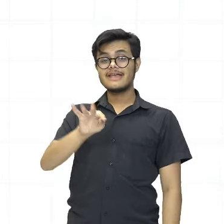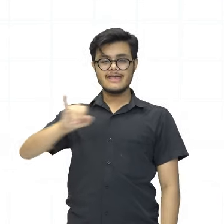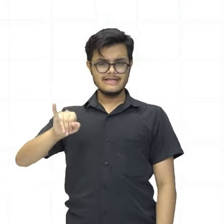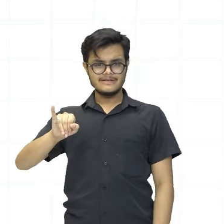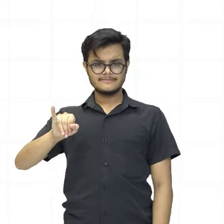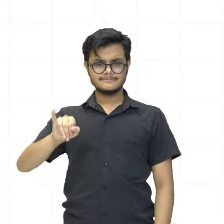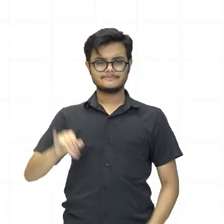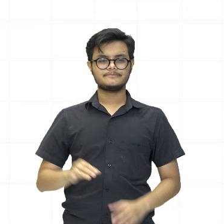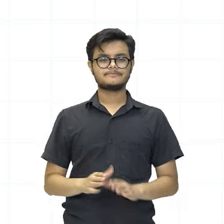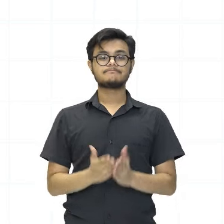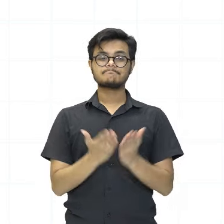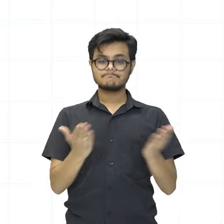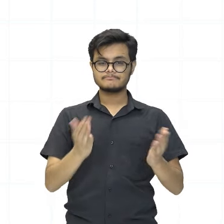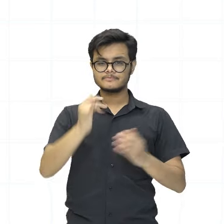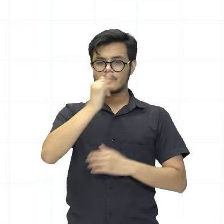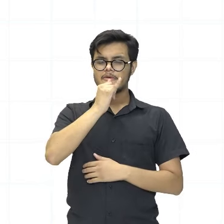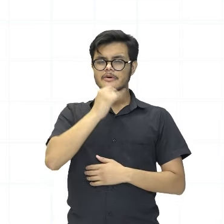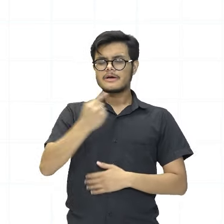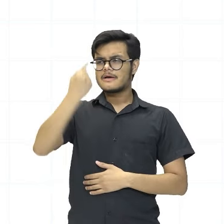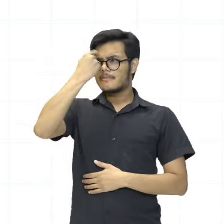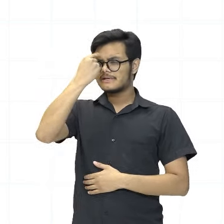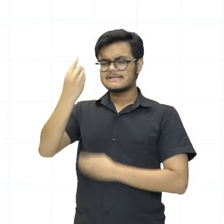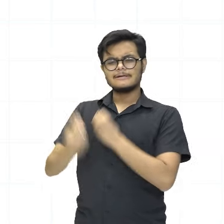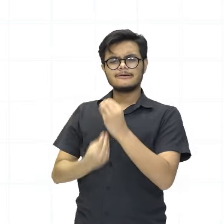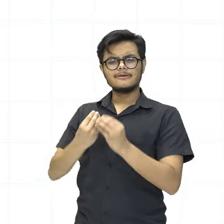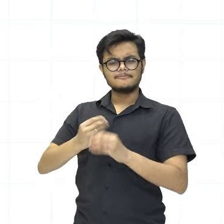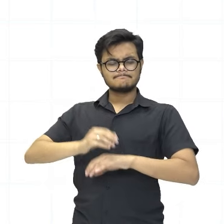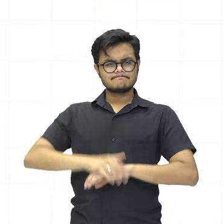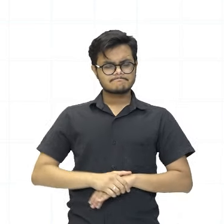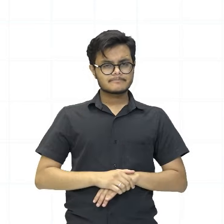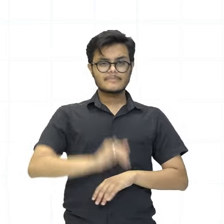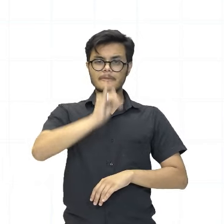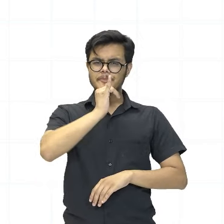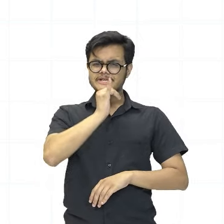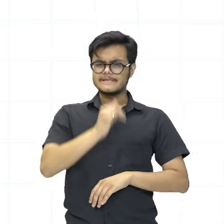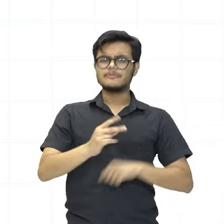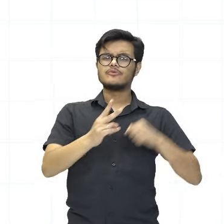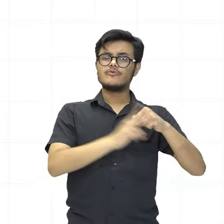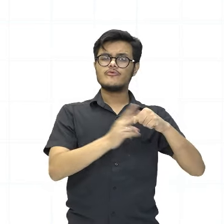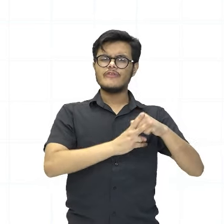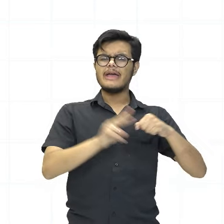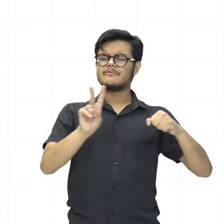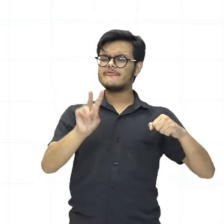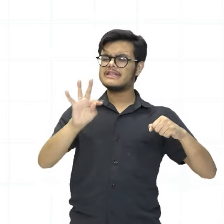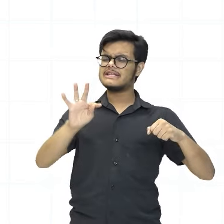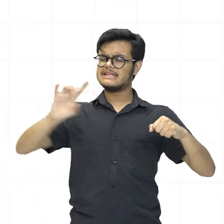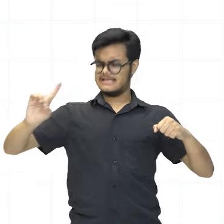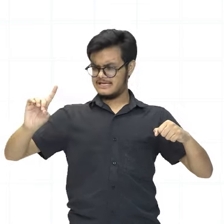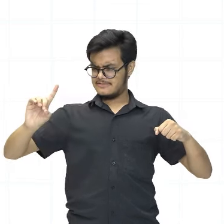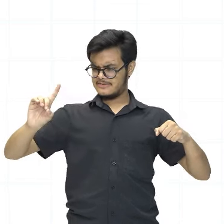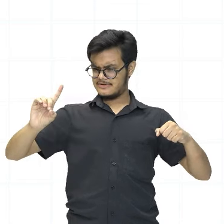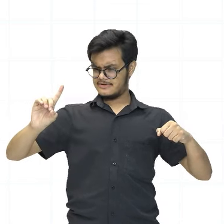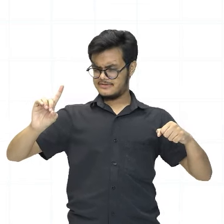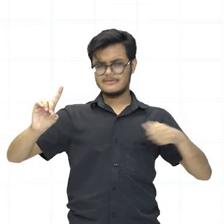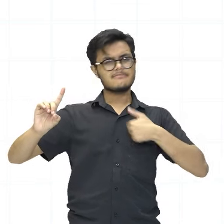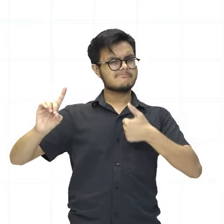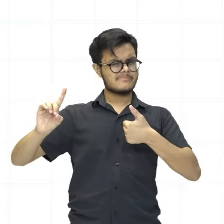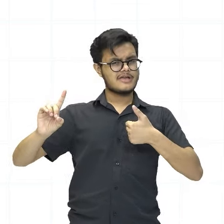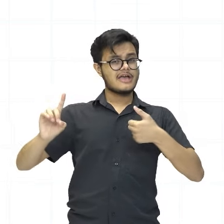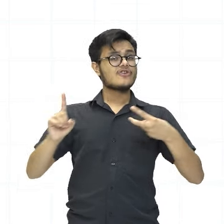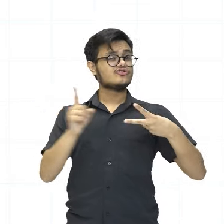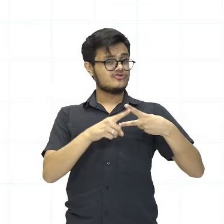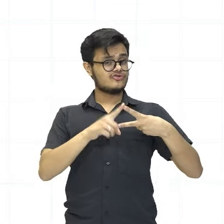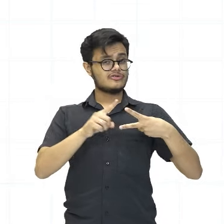interessante vamos aqui raciocinar juntos pensem junto comigo se o verbo transitivo